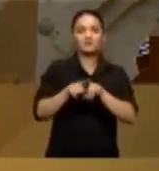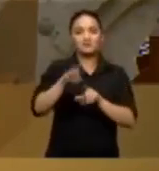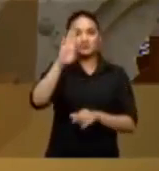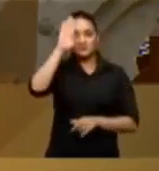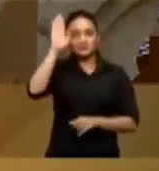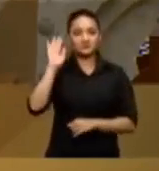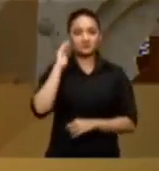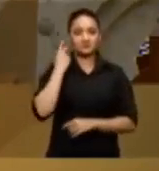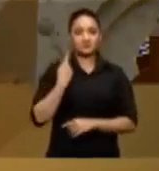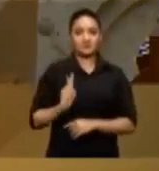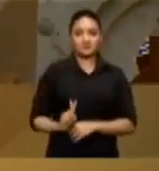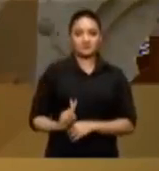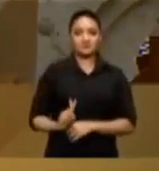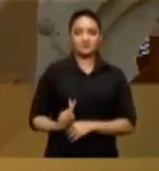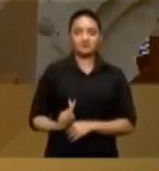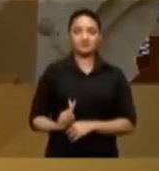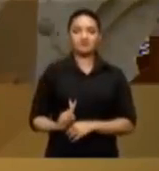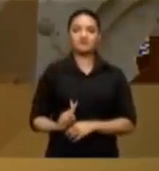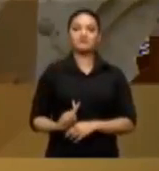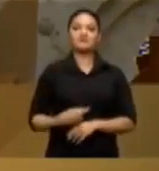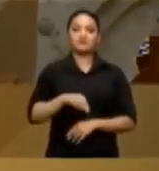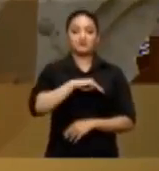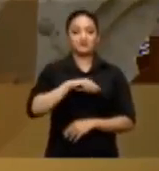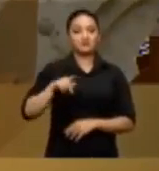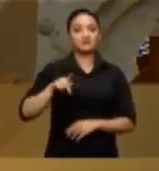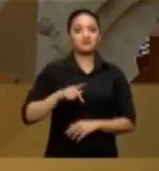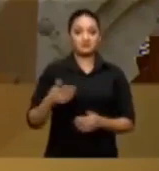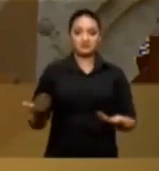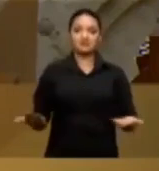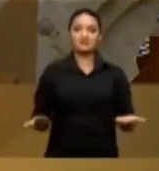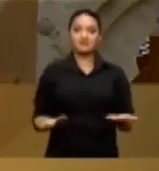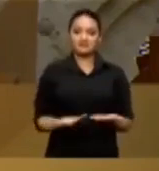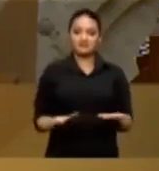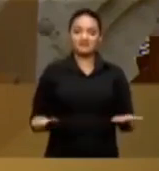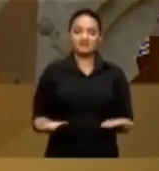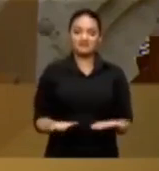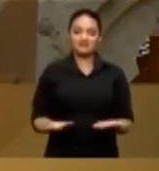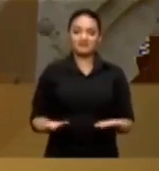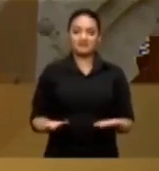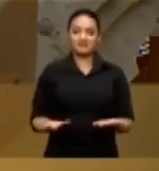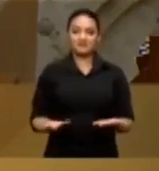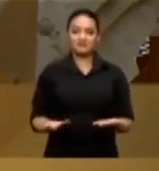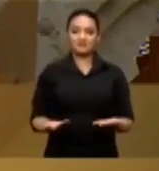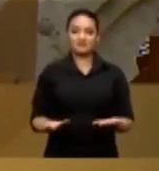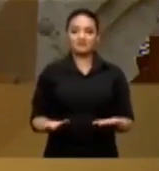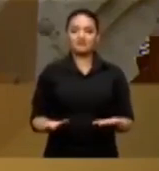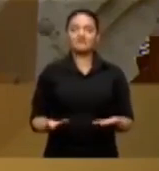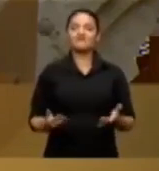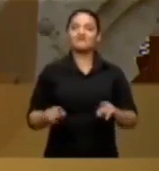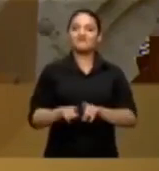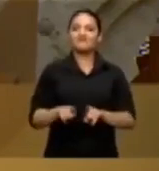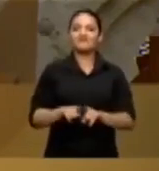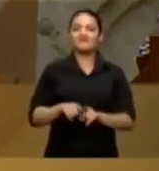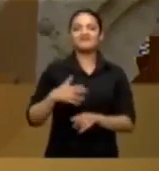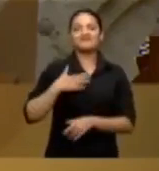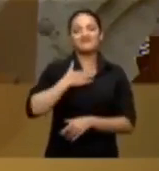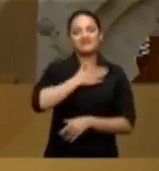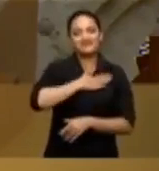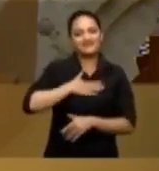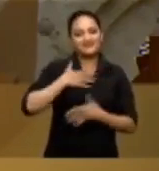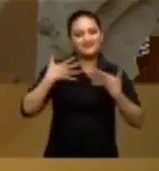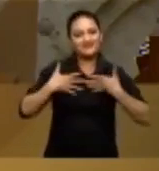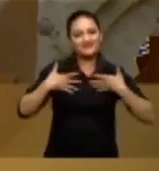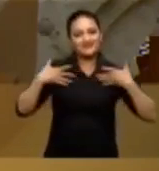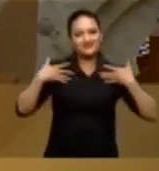humanismo. E o Ministério Público, neste momento, tem também a grande satisfação